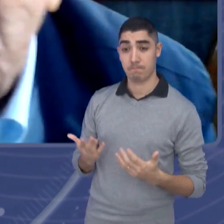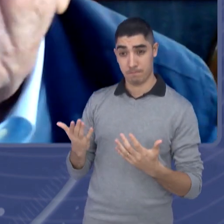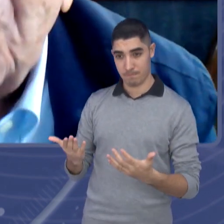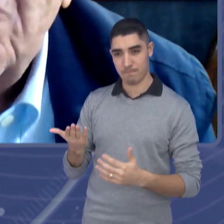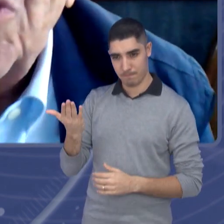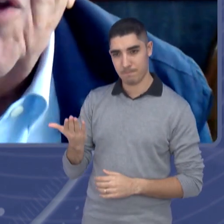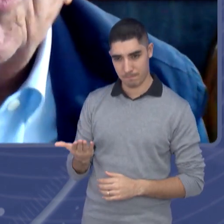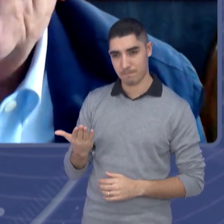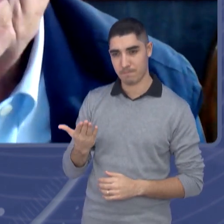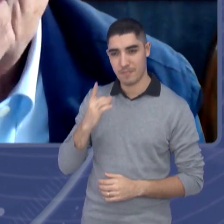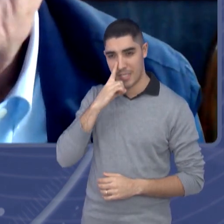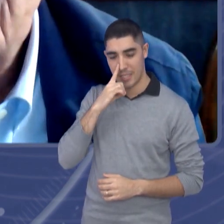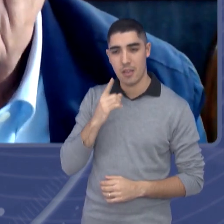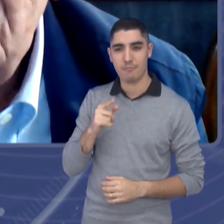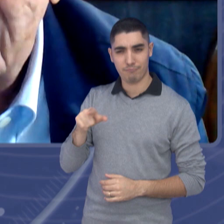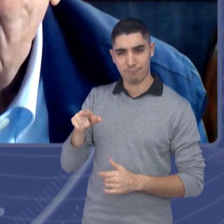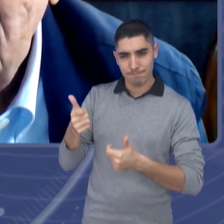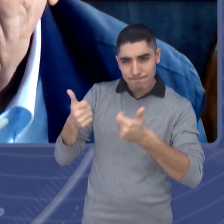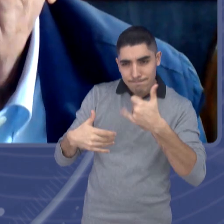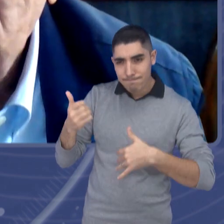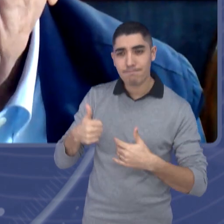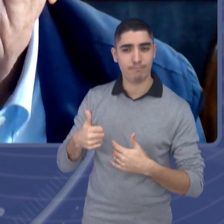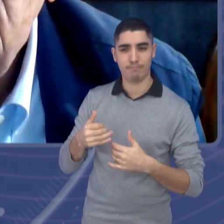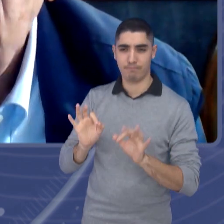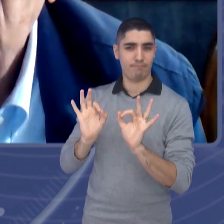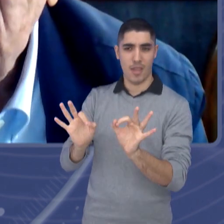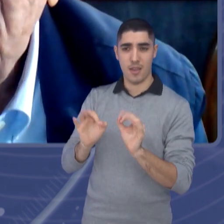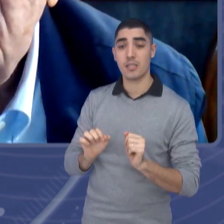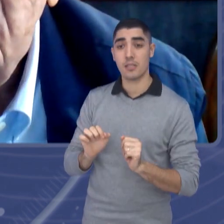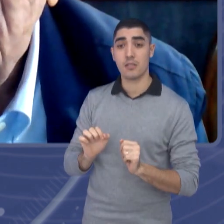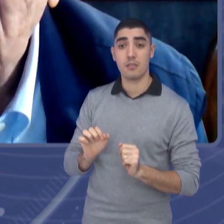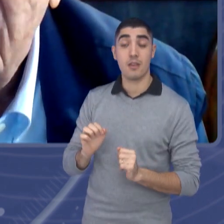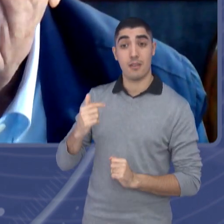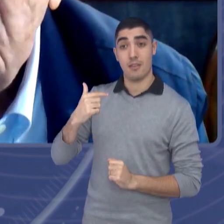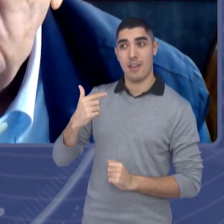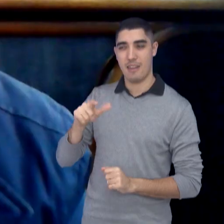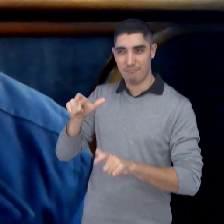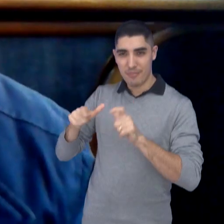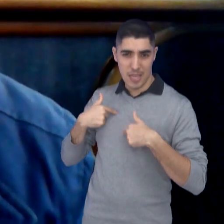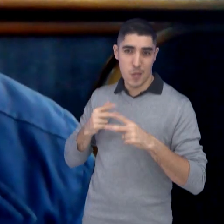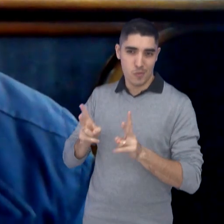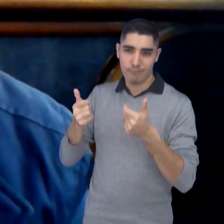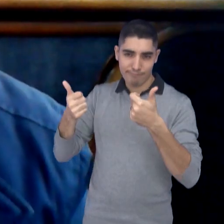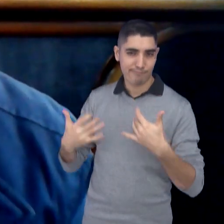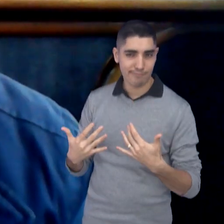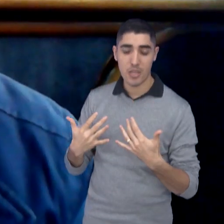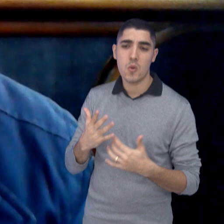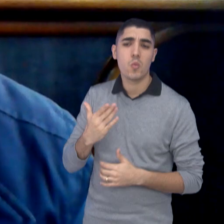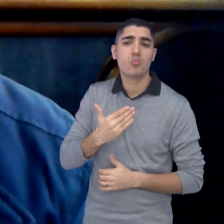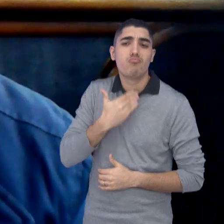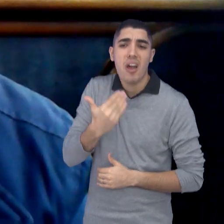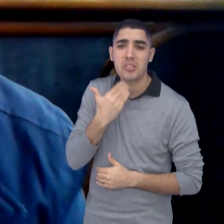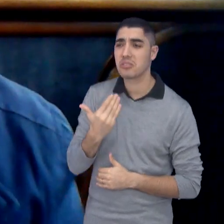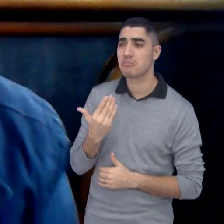Daniela, o que você está dizendo é sério. Eu sou o que falo sempre disso aqui. Não adianta procurar por